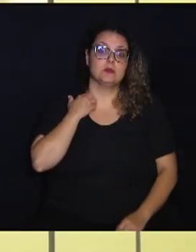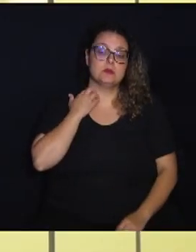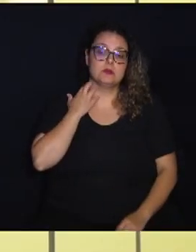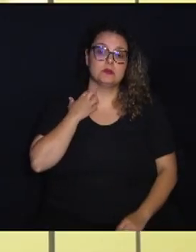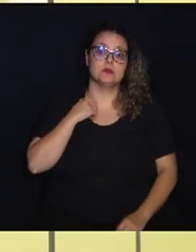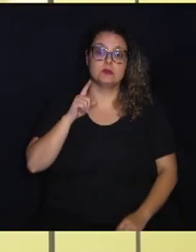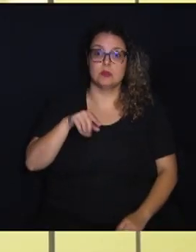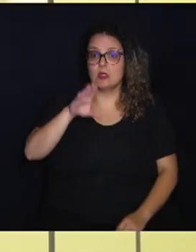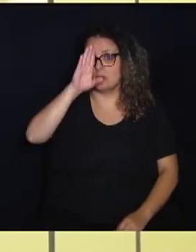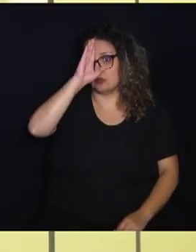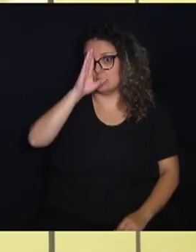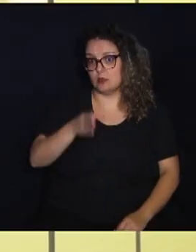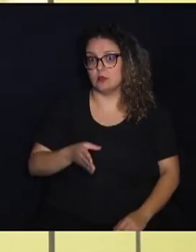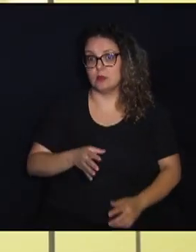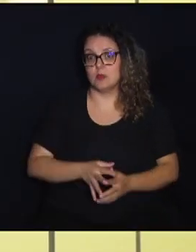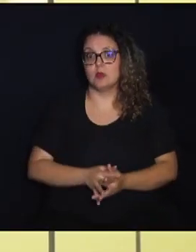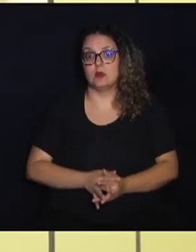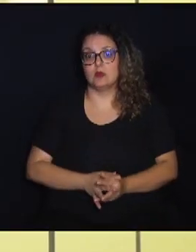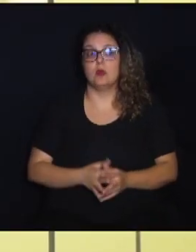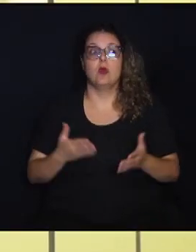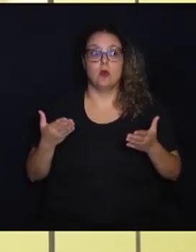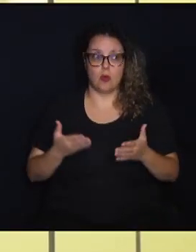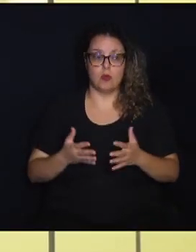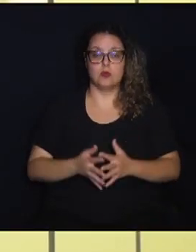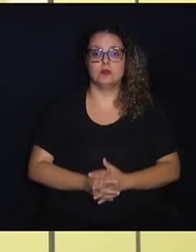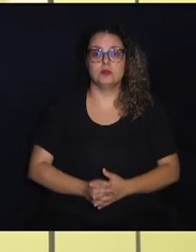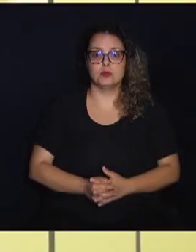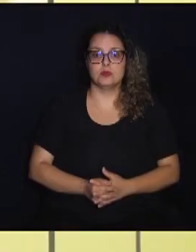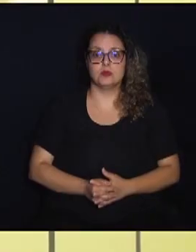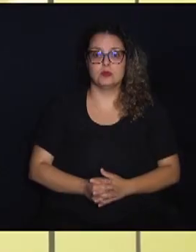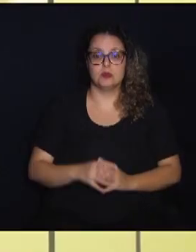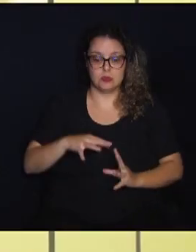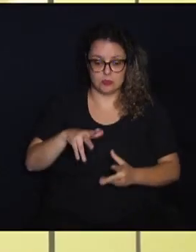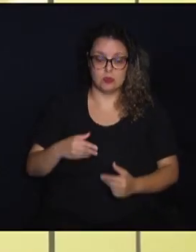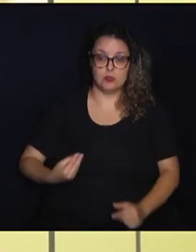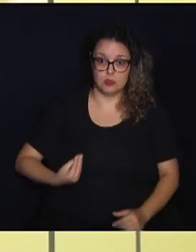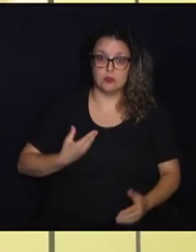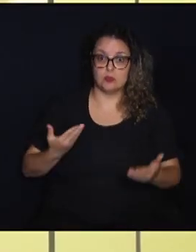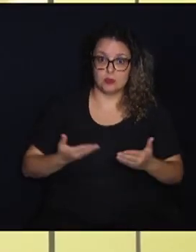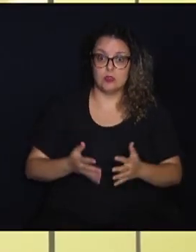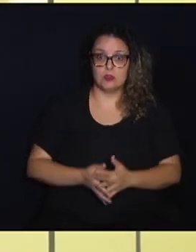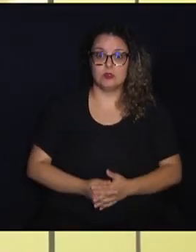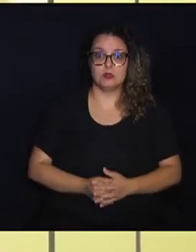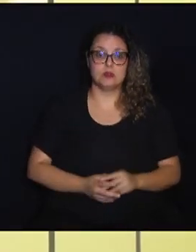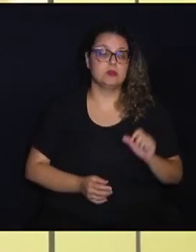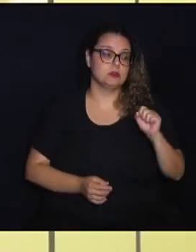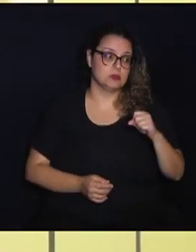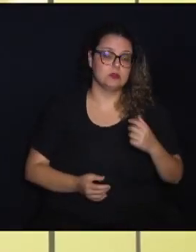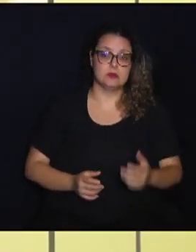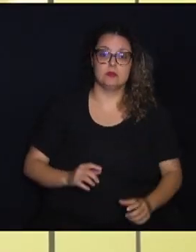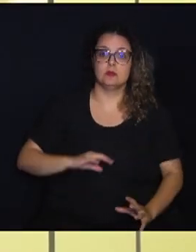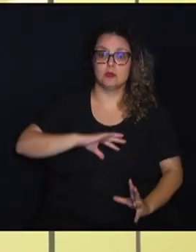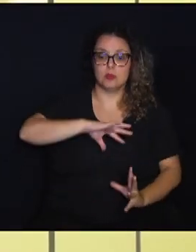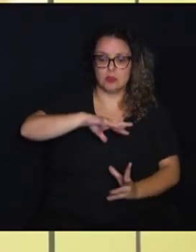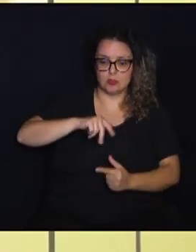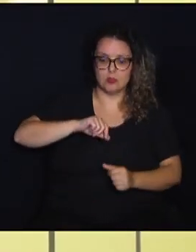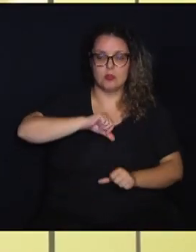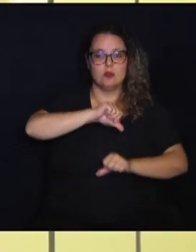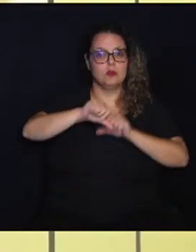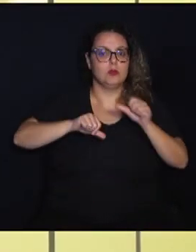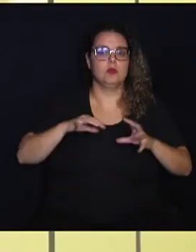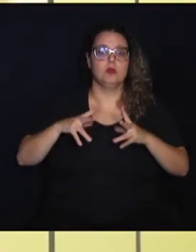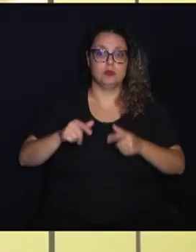os principais hoje, no mundo que a gente vive hoje, né? Sim. Porque mudou muito depois da pandemia, tudo